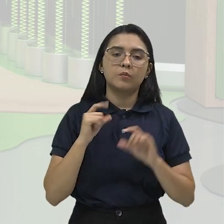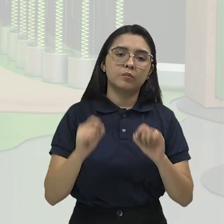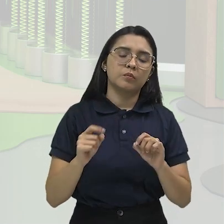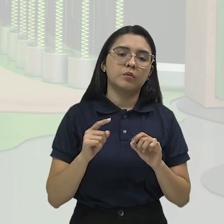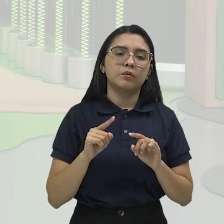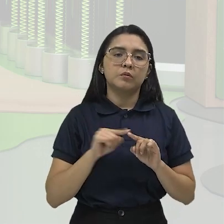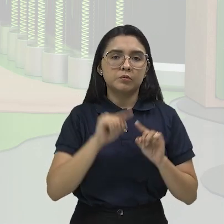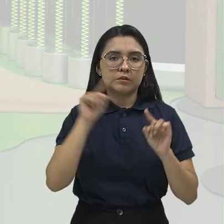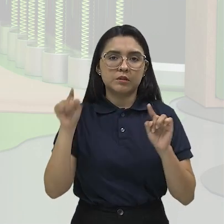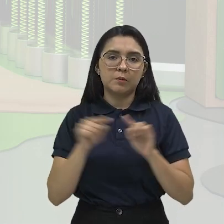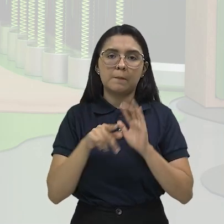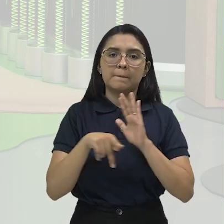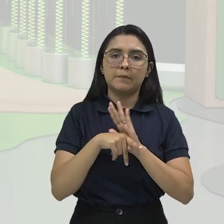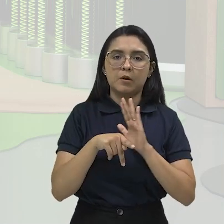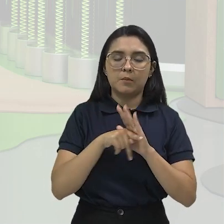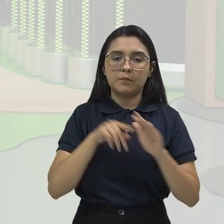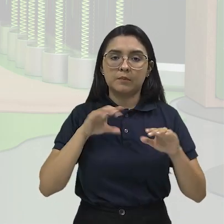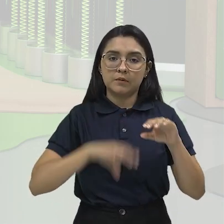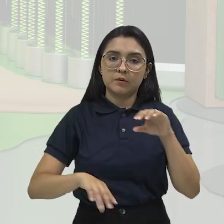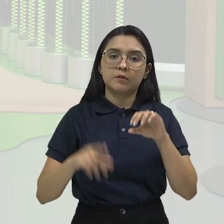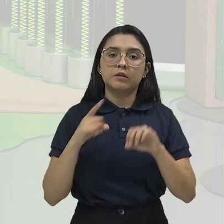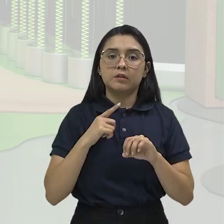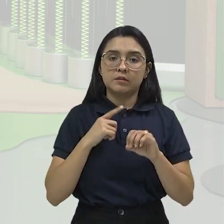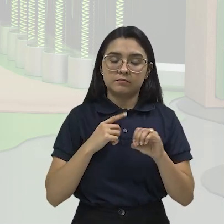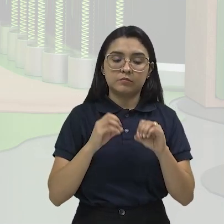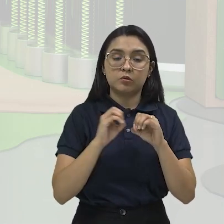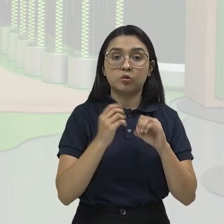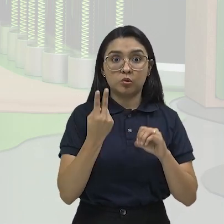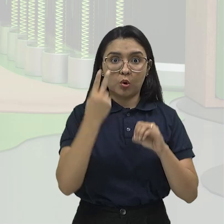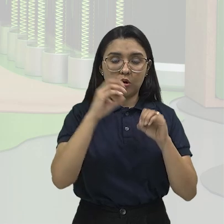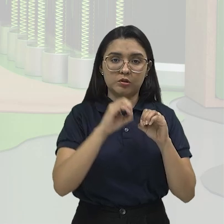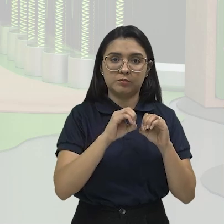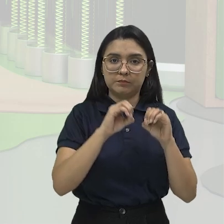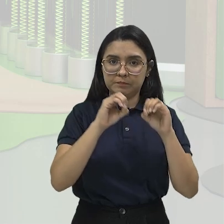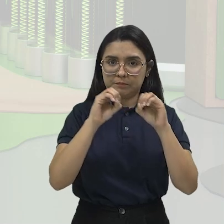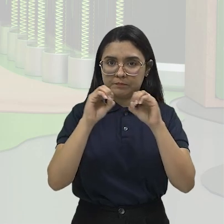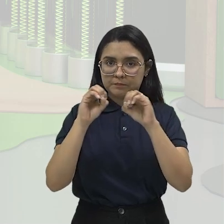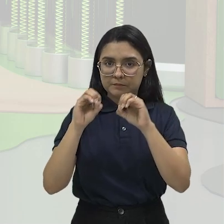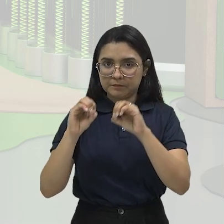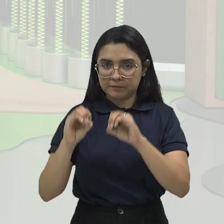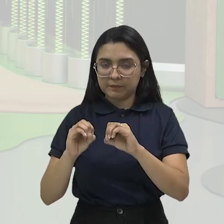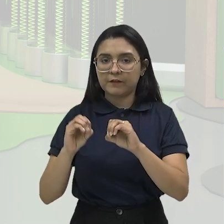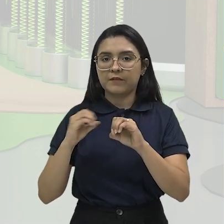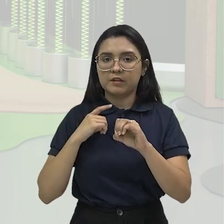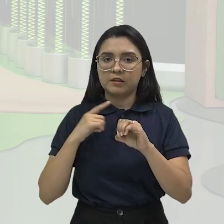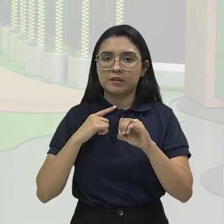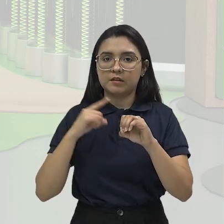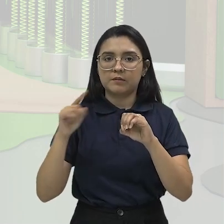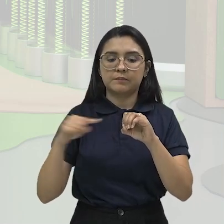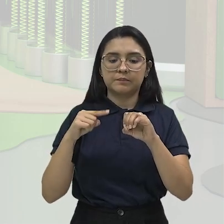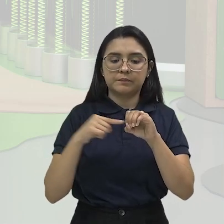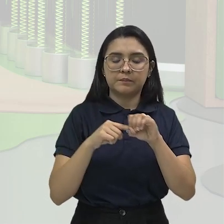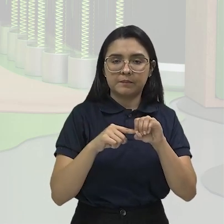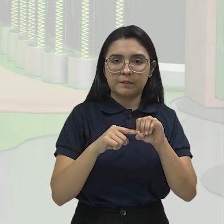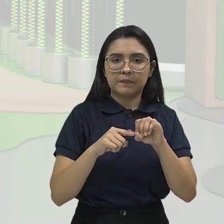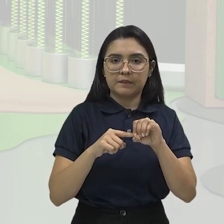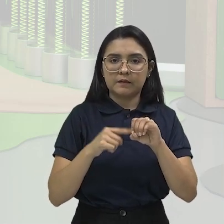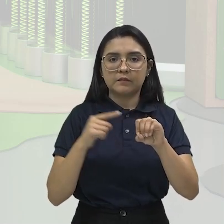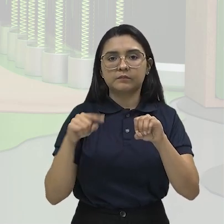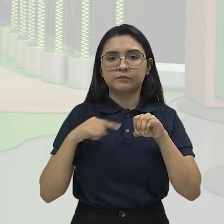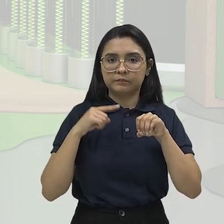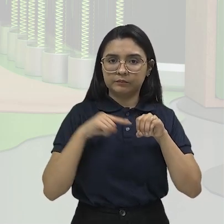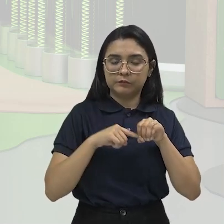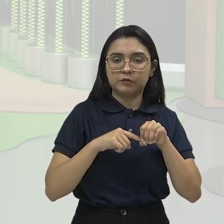ali excepcional, gerou 2 óvulos, liberou 2 óvulos que serão fecundados simultaneamente por